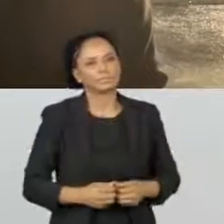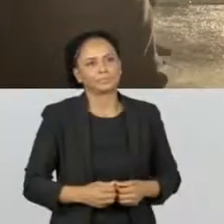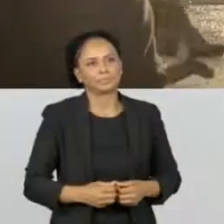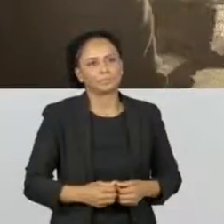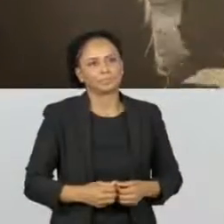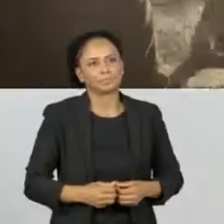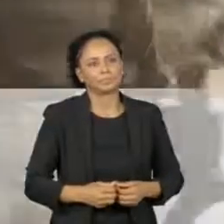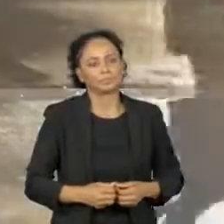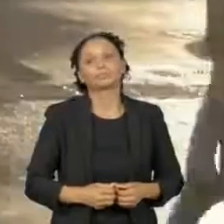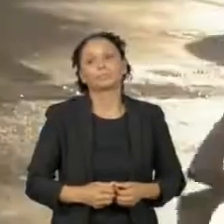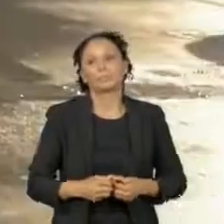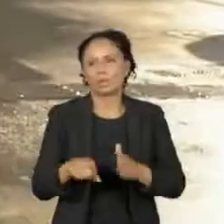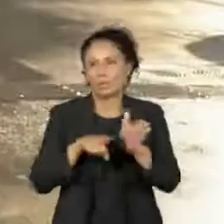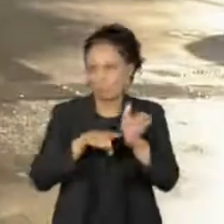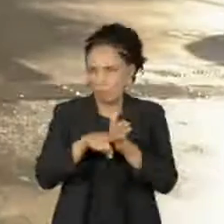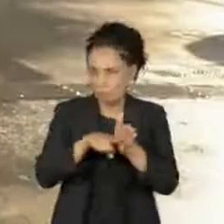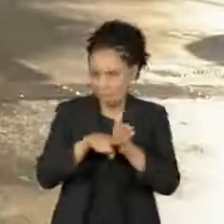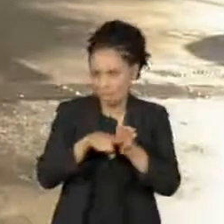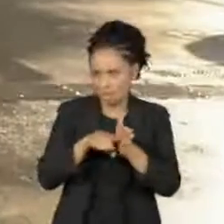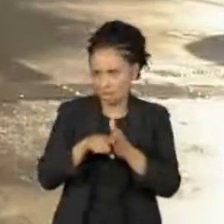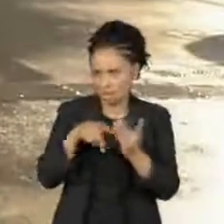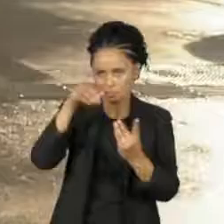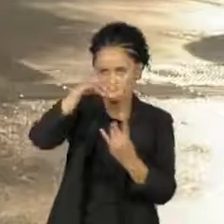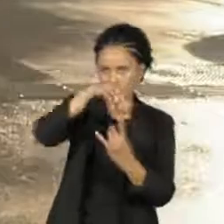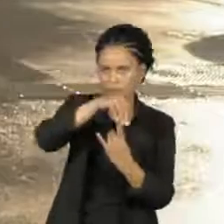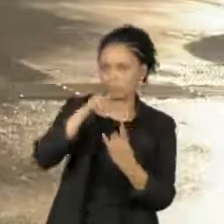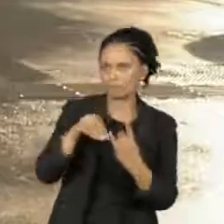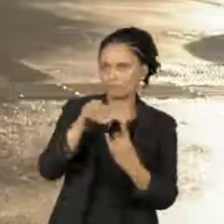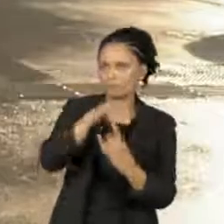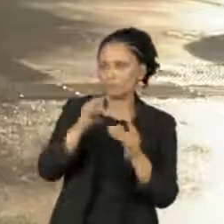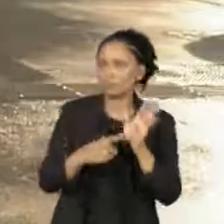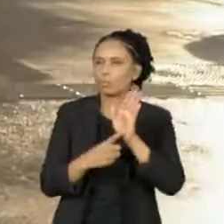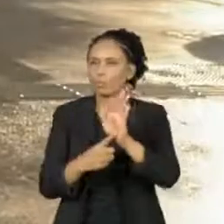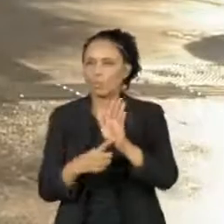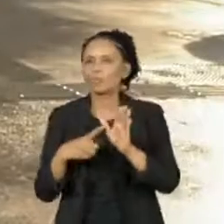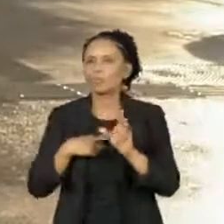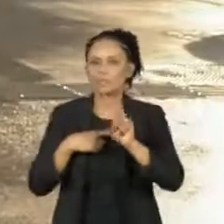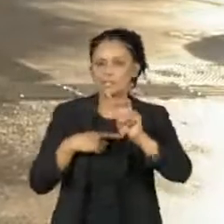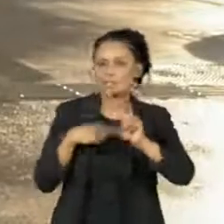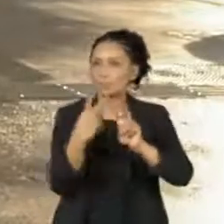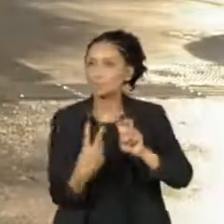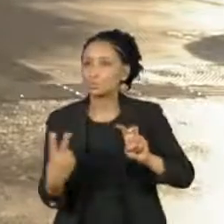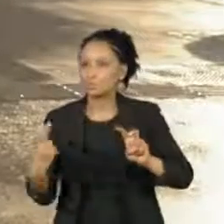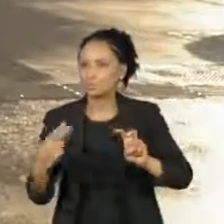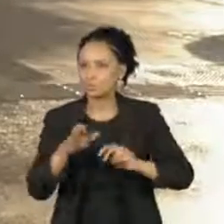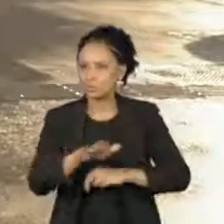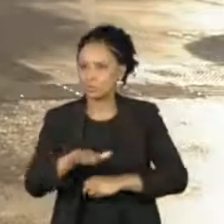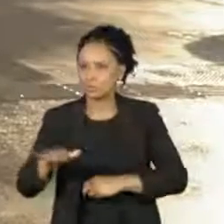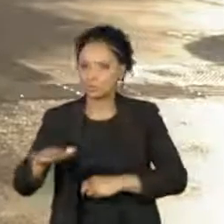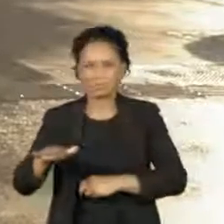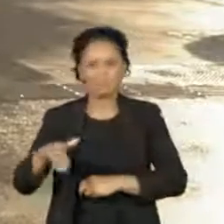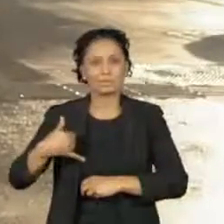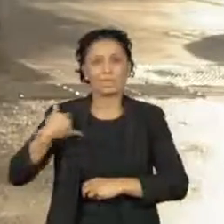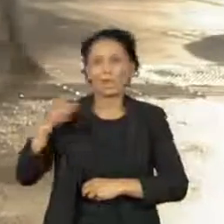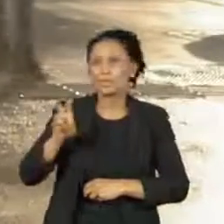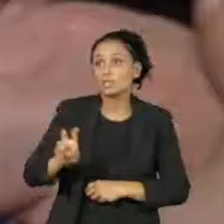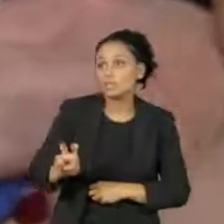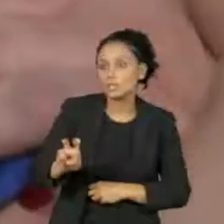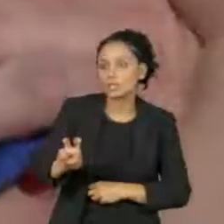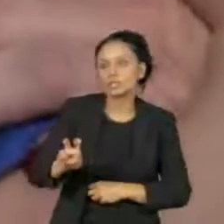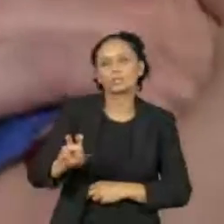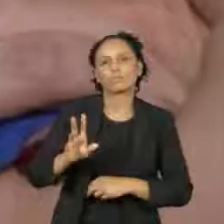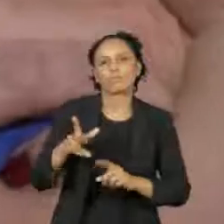O estudo da Fiocruz mostra que apenas 2 em cada 5 crianças menores de 5 anos